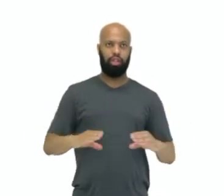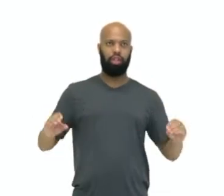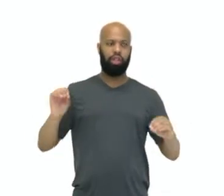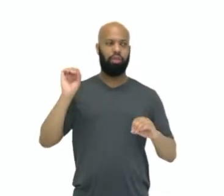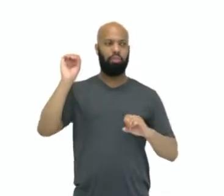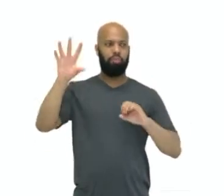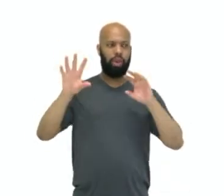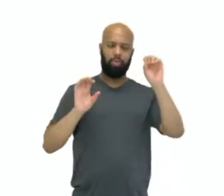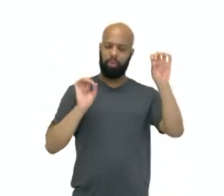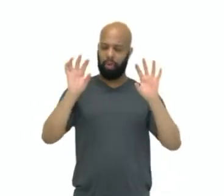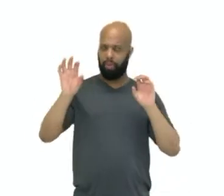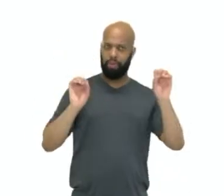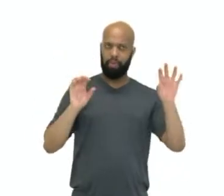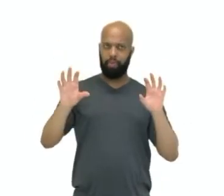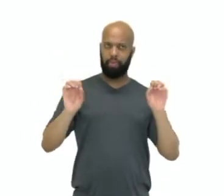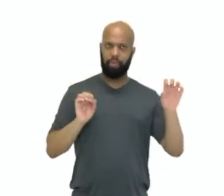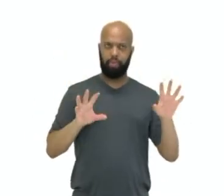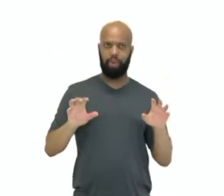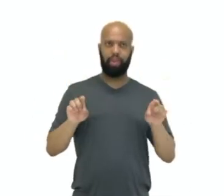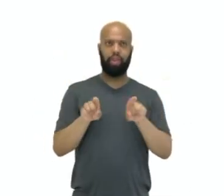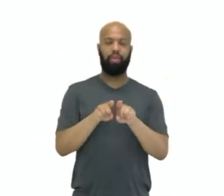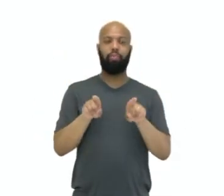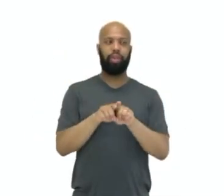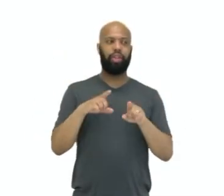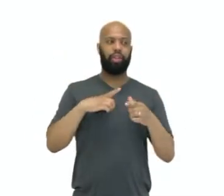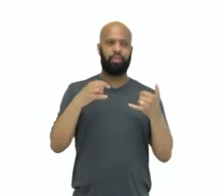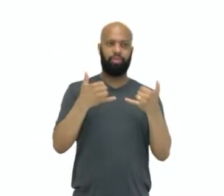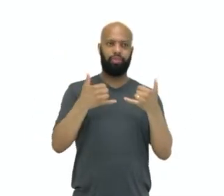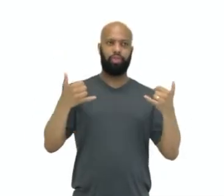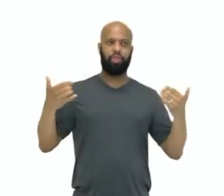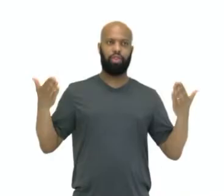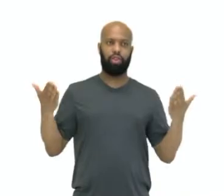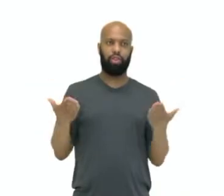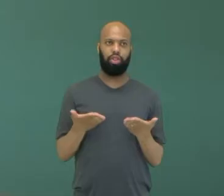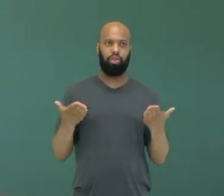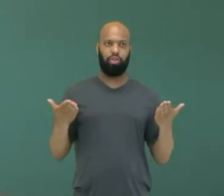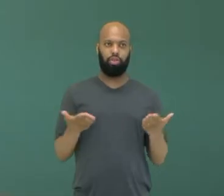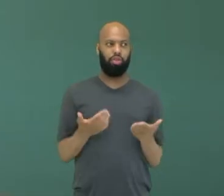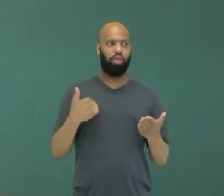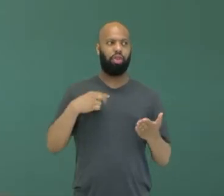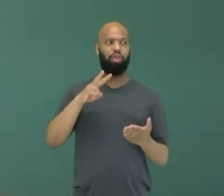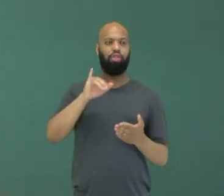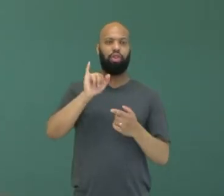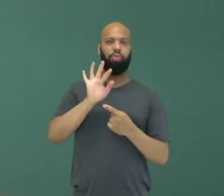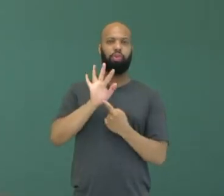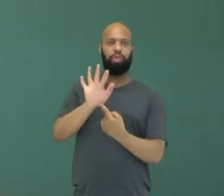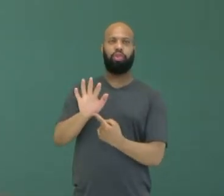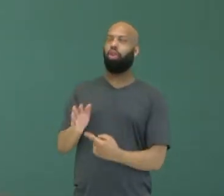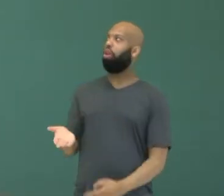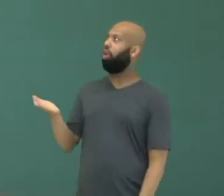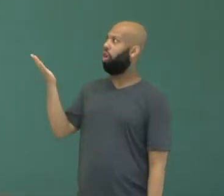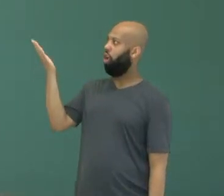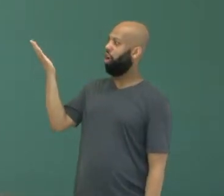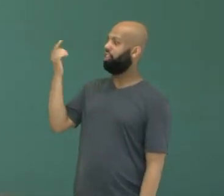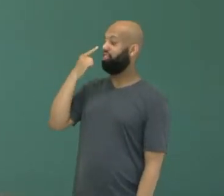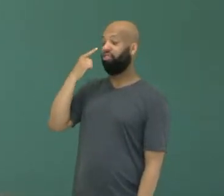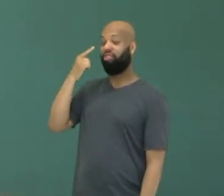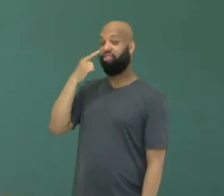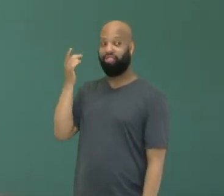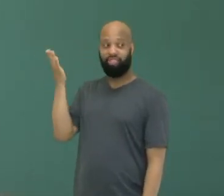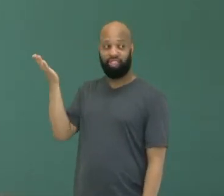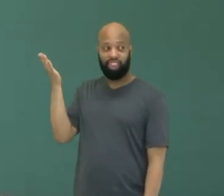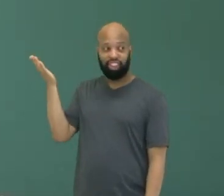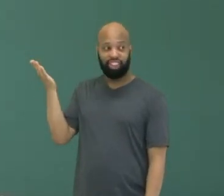apagam, tem as lâmpadas, tem o fio. E agora eu trago uma para vocês. Deixa a animação de lado. Reparem